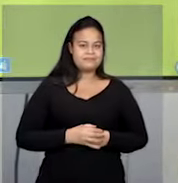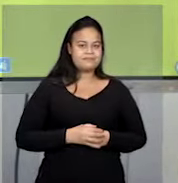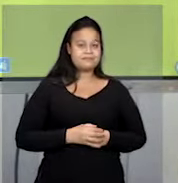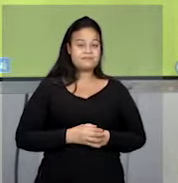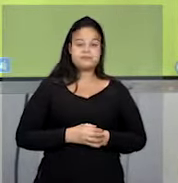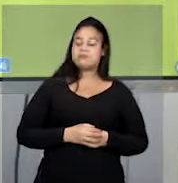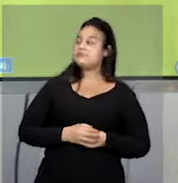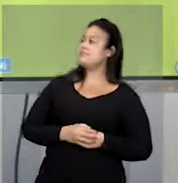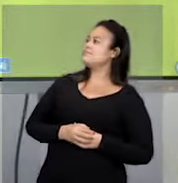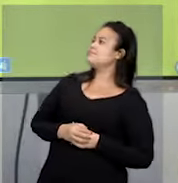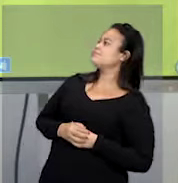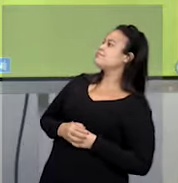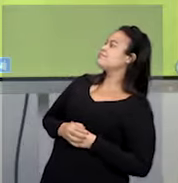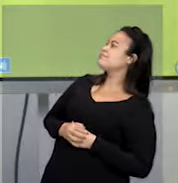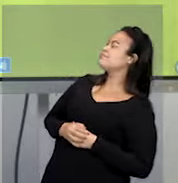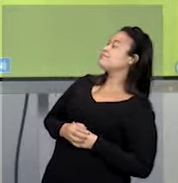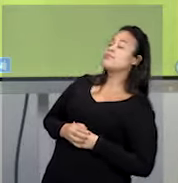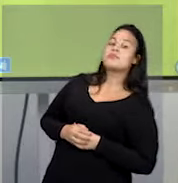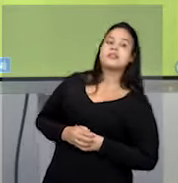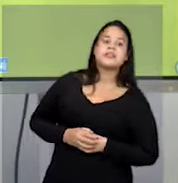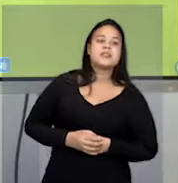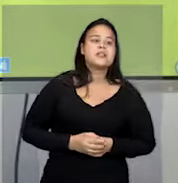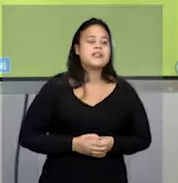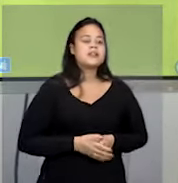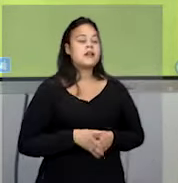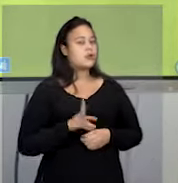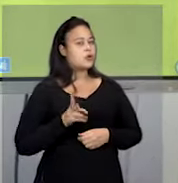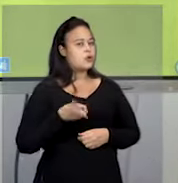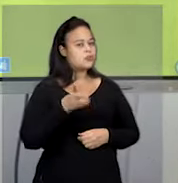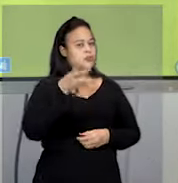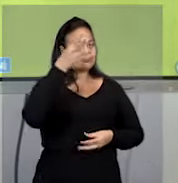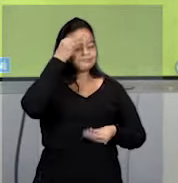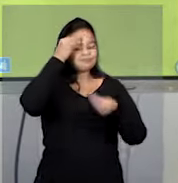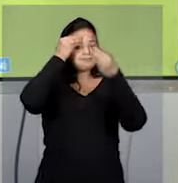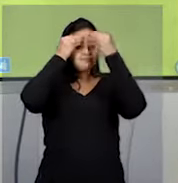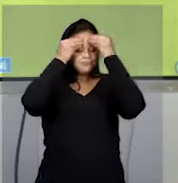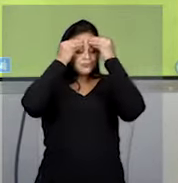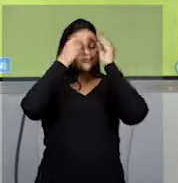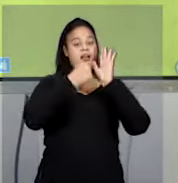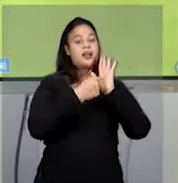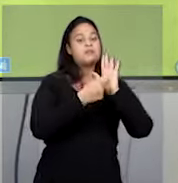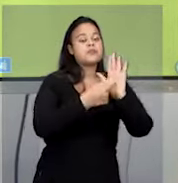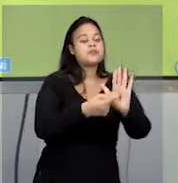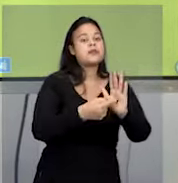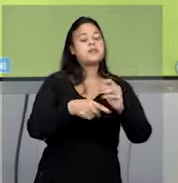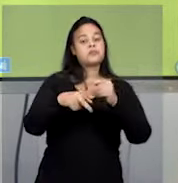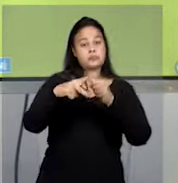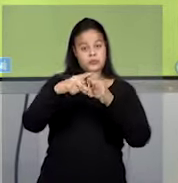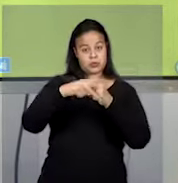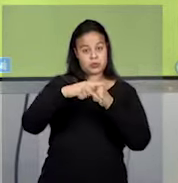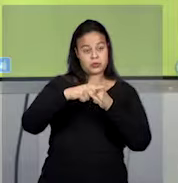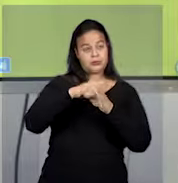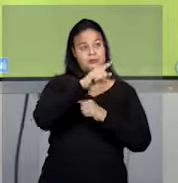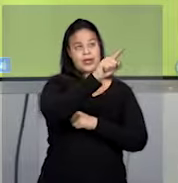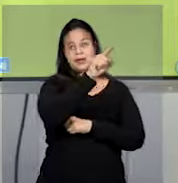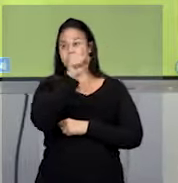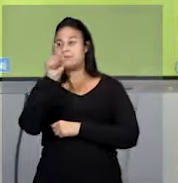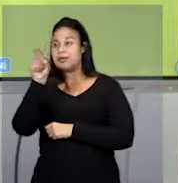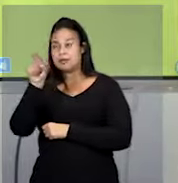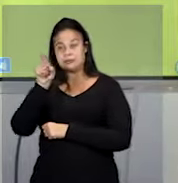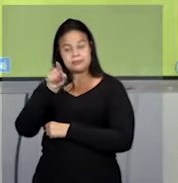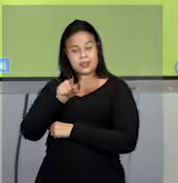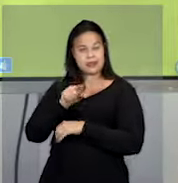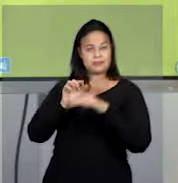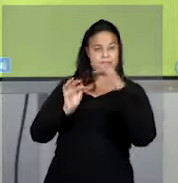Será que é complicado? Vamos continuar entendendo. Eu mostrei para vocês o pronome indicador, aquelas,